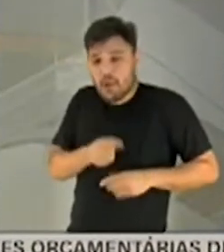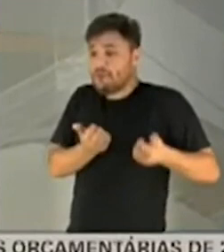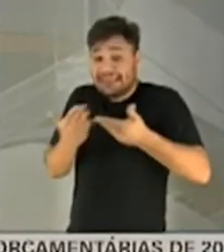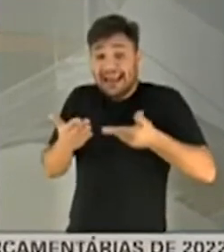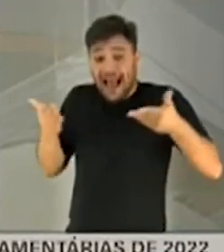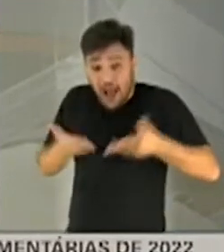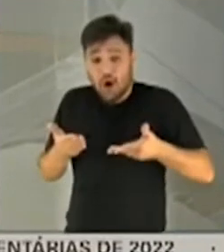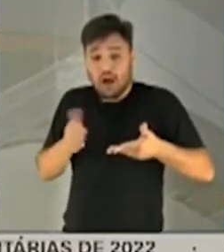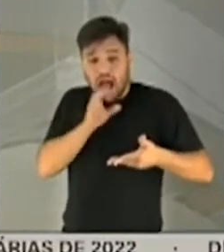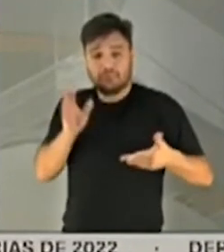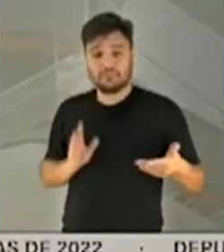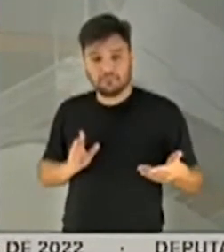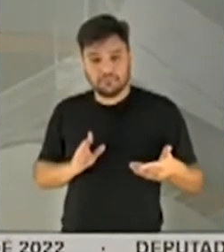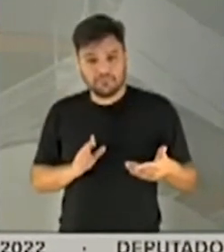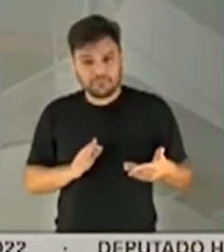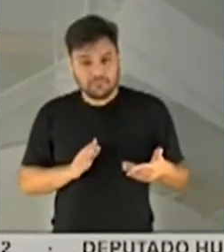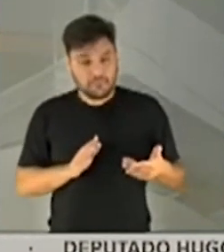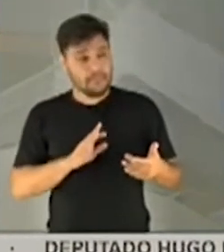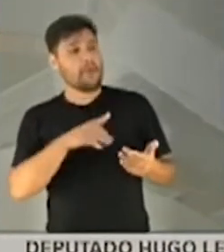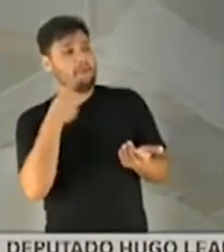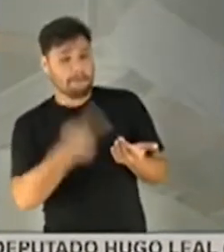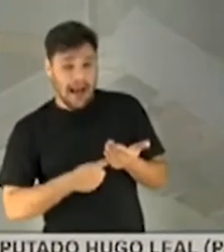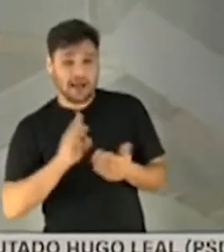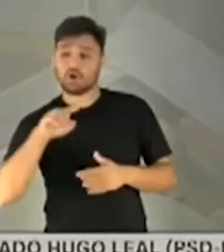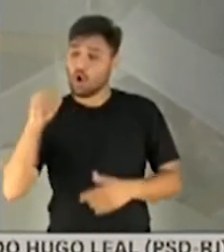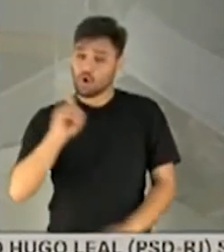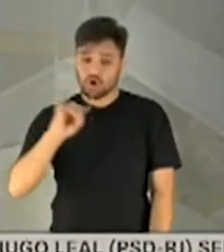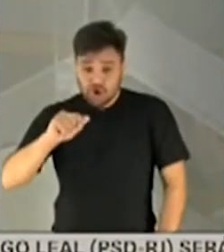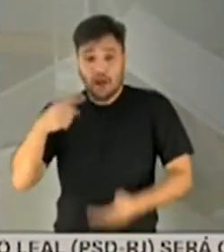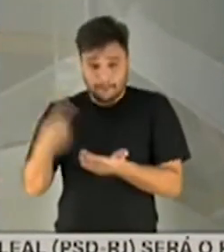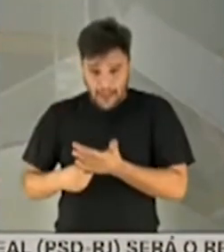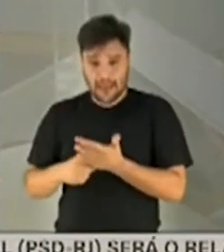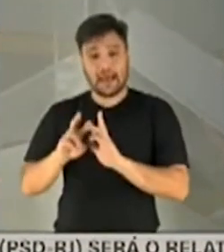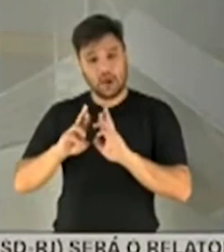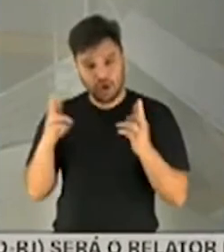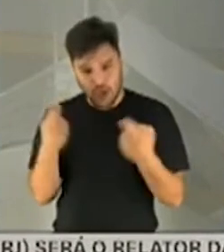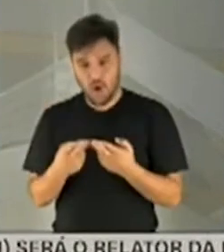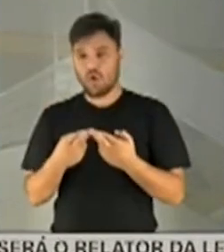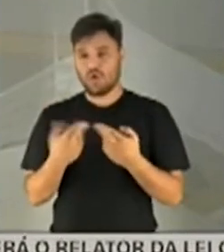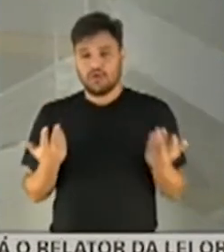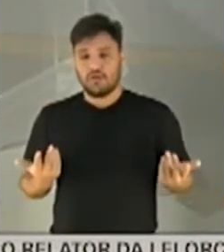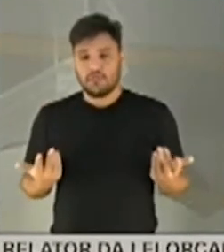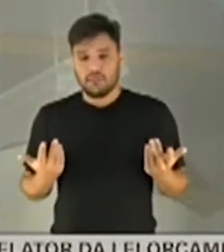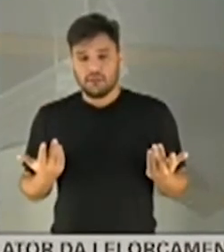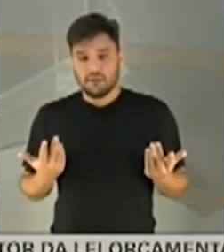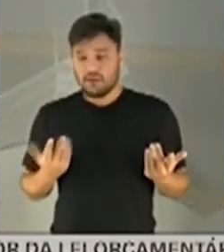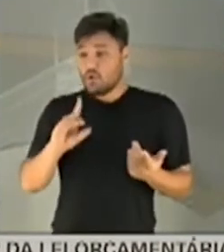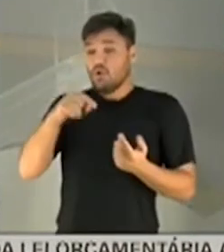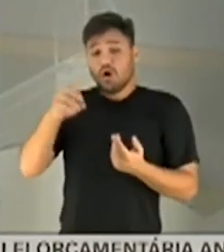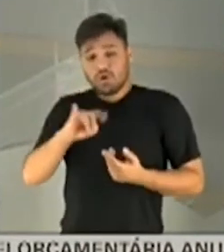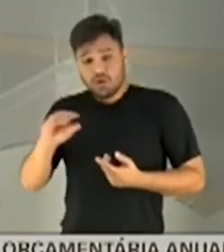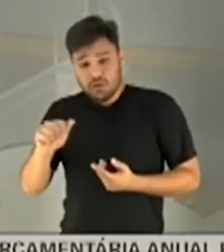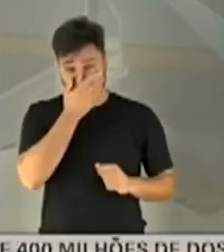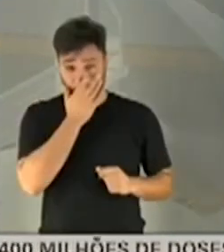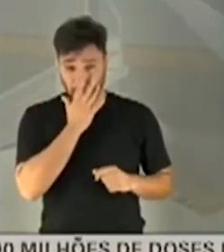imediato. Né? Marca no dia seguinte o encontro. Marca no dia seguinte o encontro. No dia seguinte, o senhor encontra